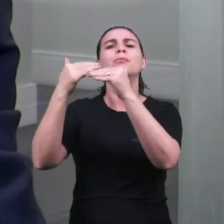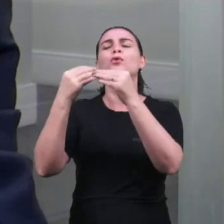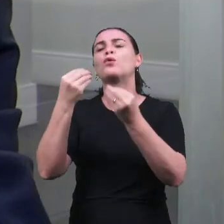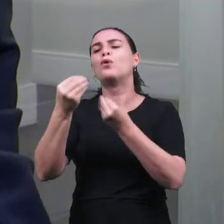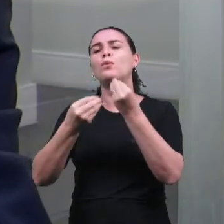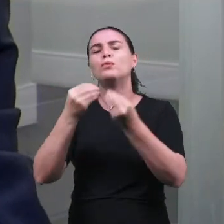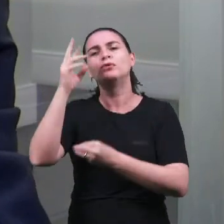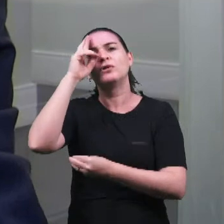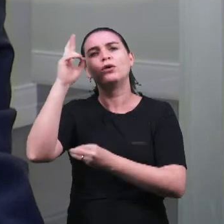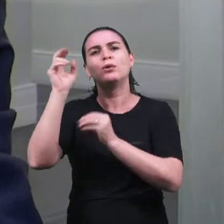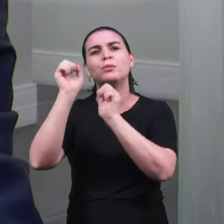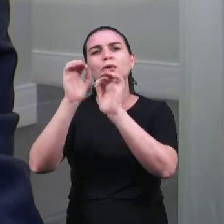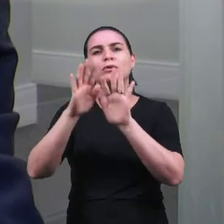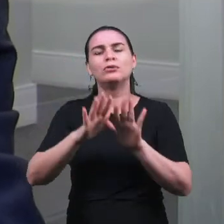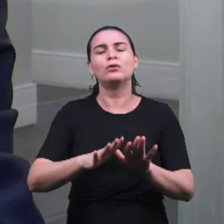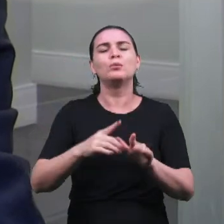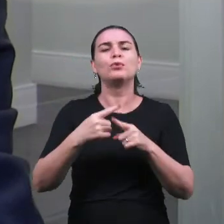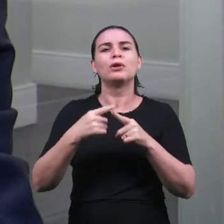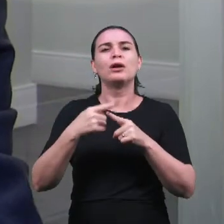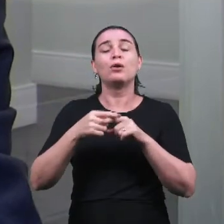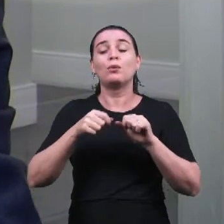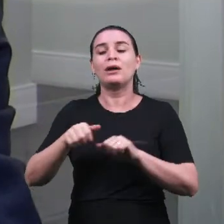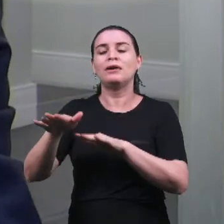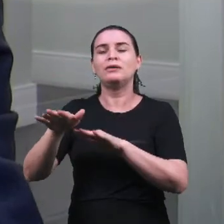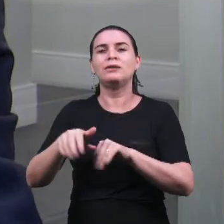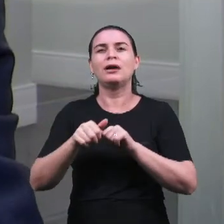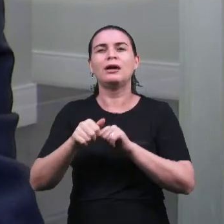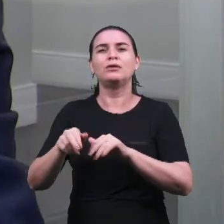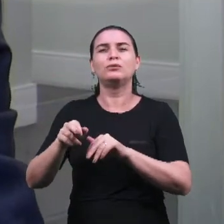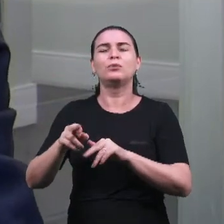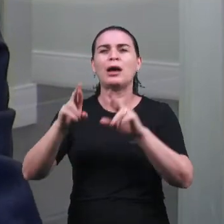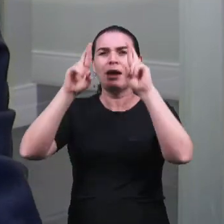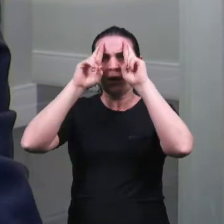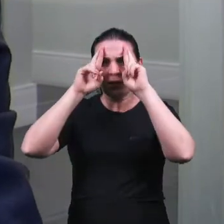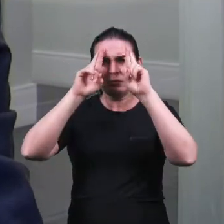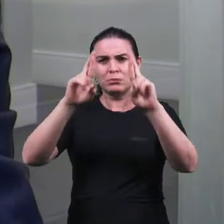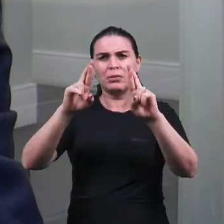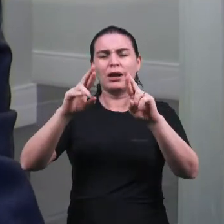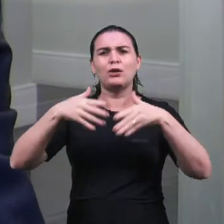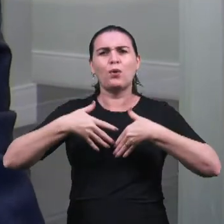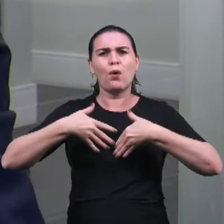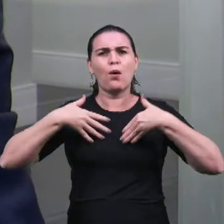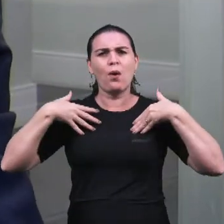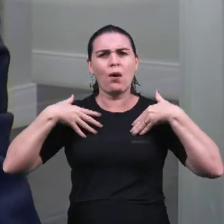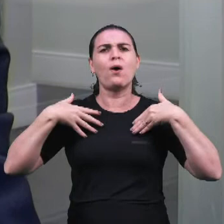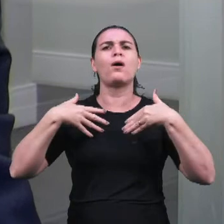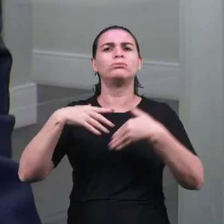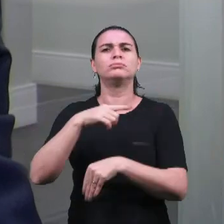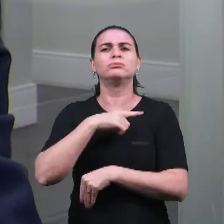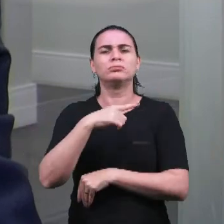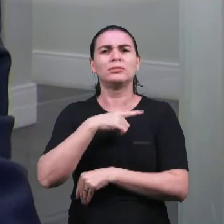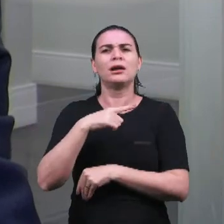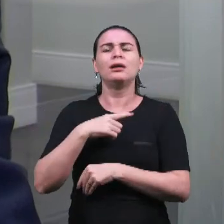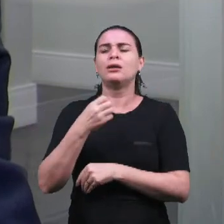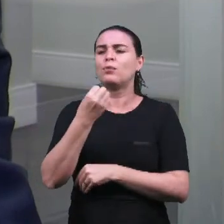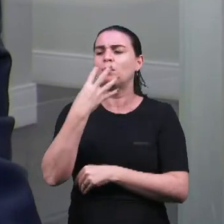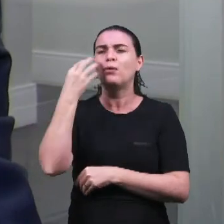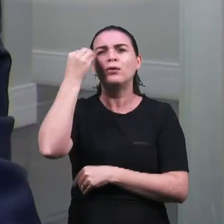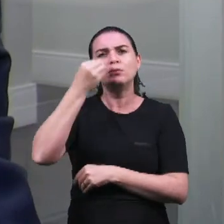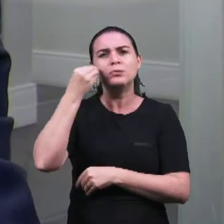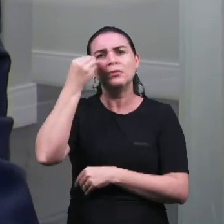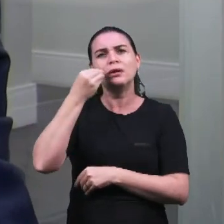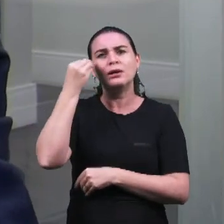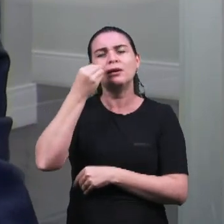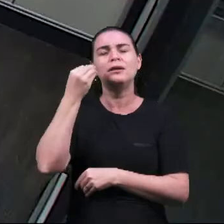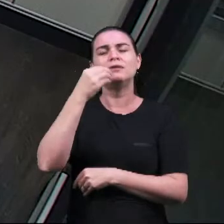o Exército traz muito respeito, é uma carreira muito, muito honrada. E eu creio que nós vamos ter boas experiências para ouvir na segunda-feira.